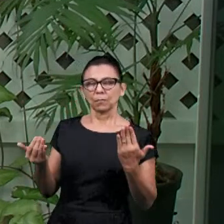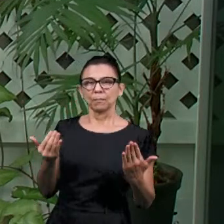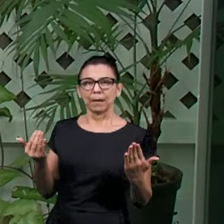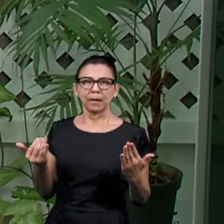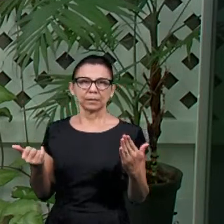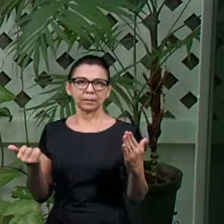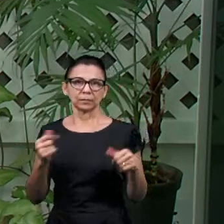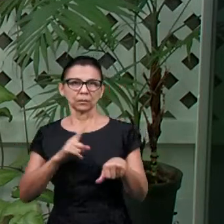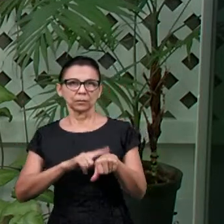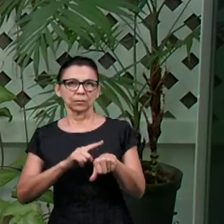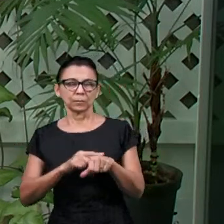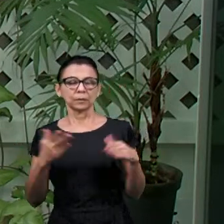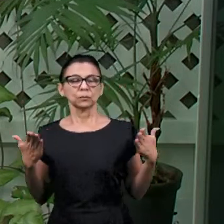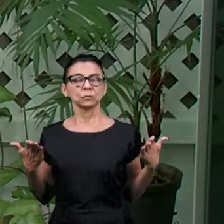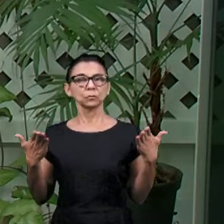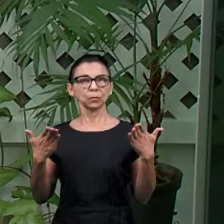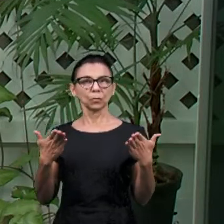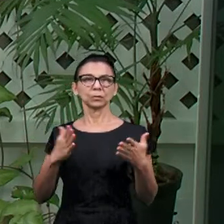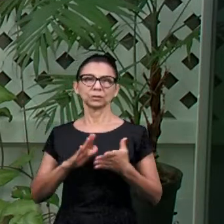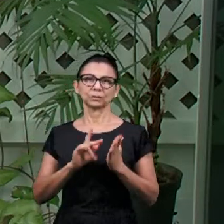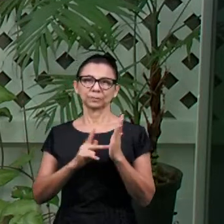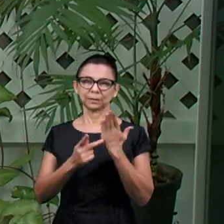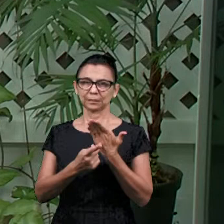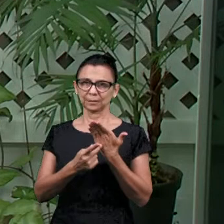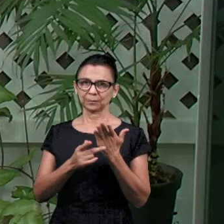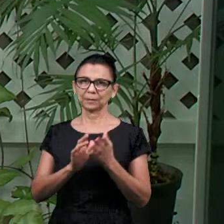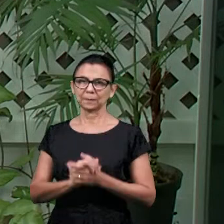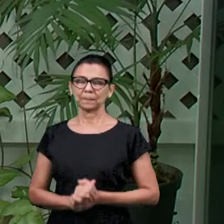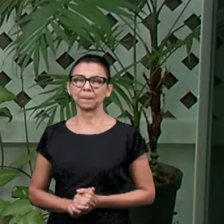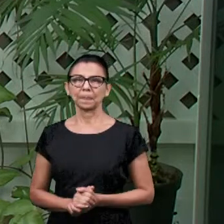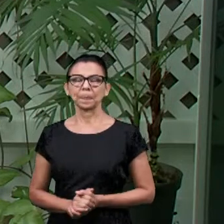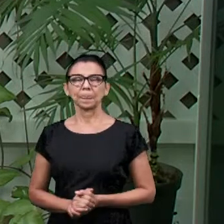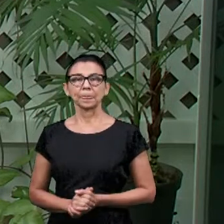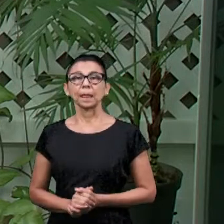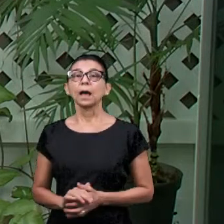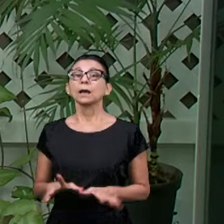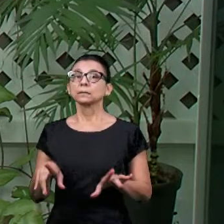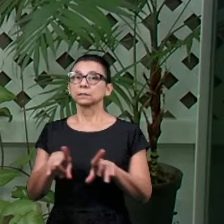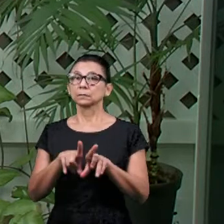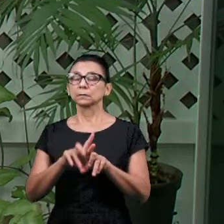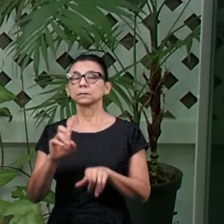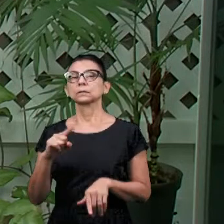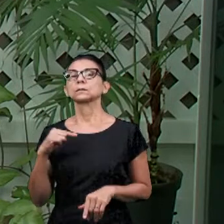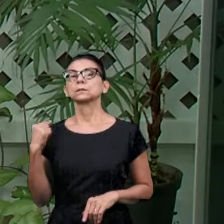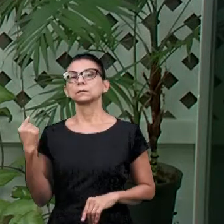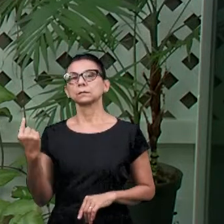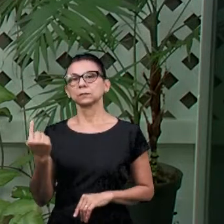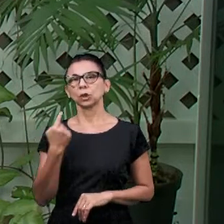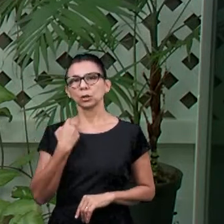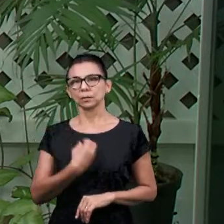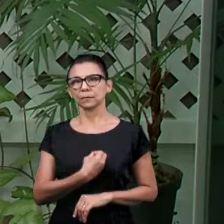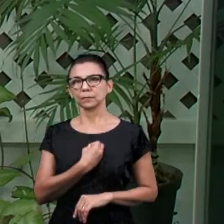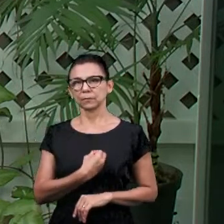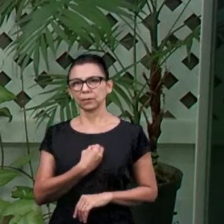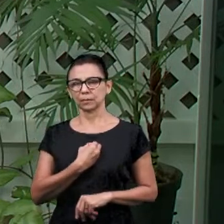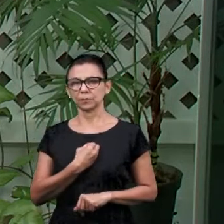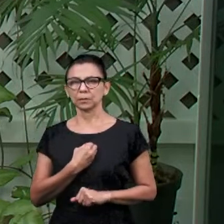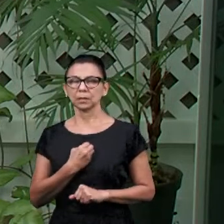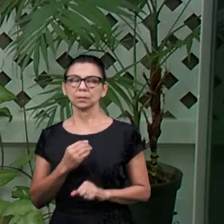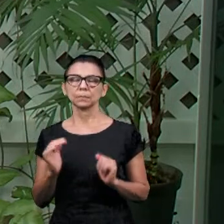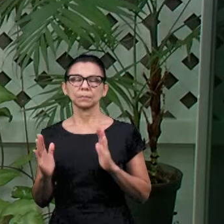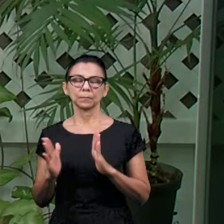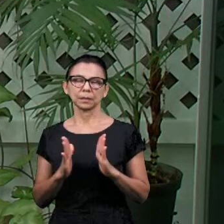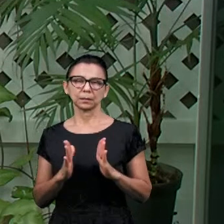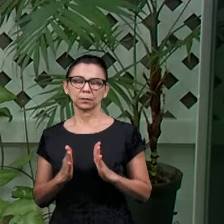verdade também. Inclusive, meus irmãos, nós estamos vivendo esse momento.